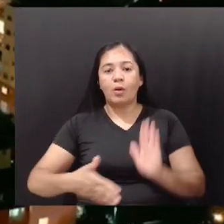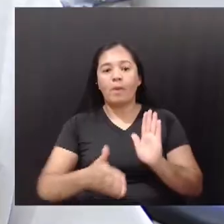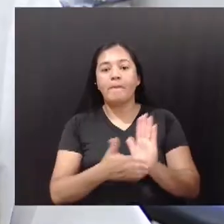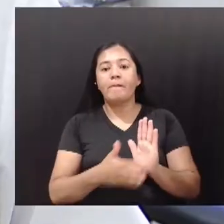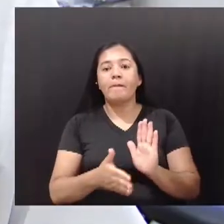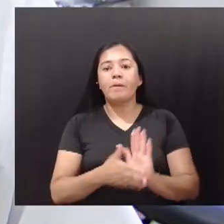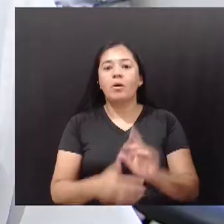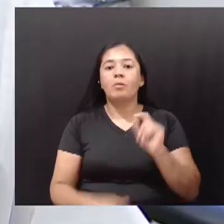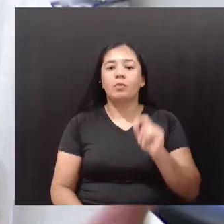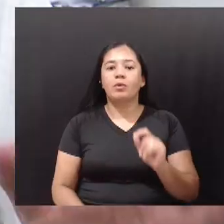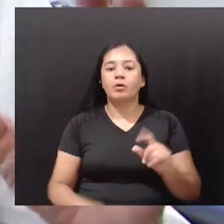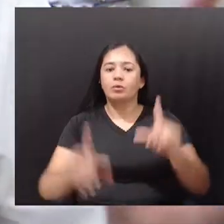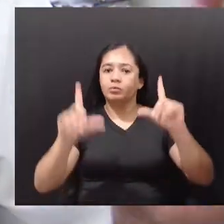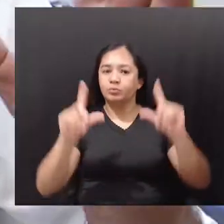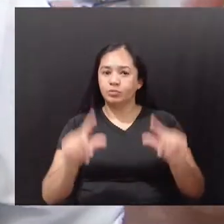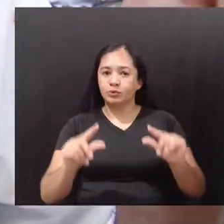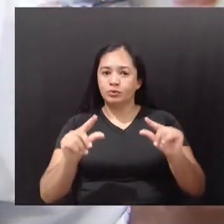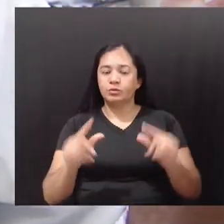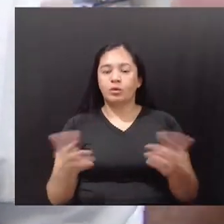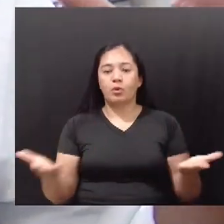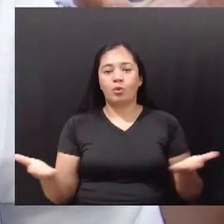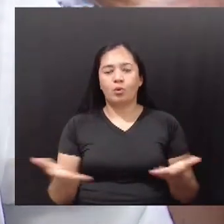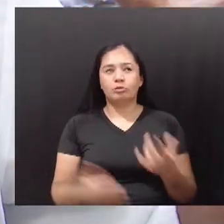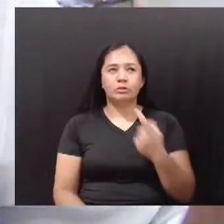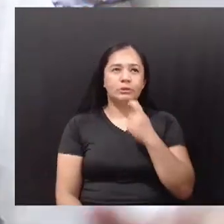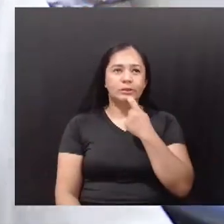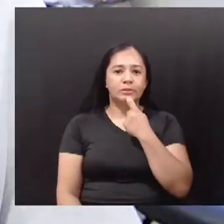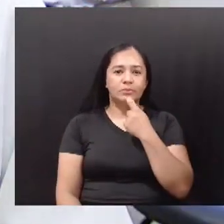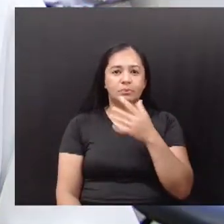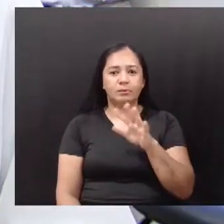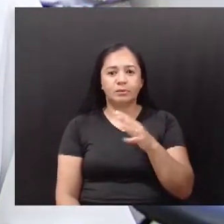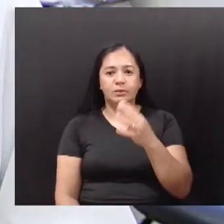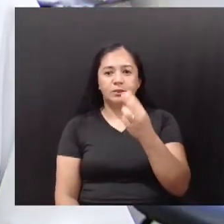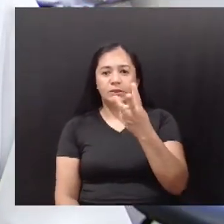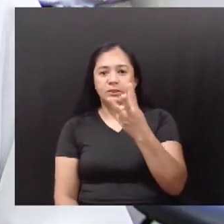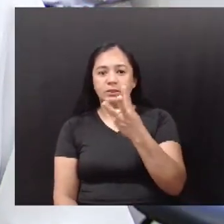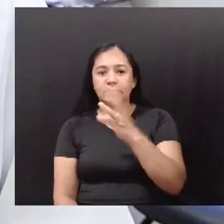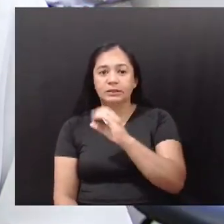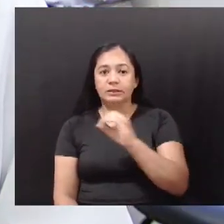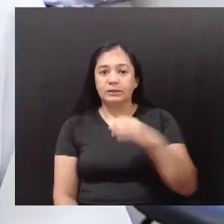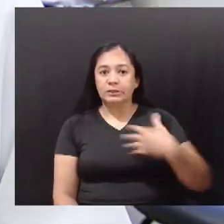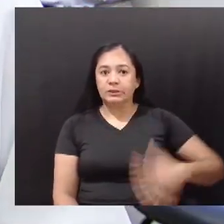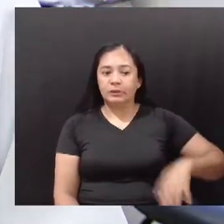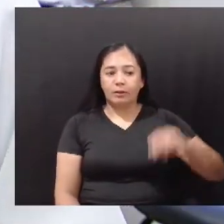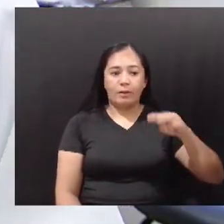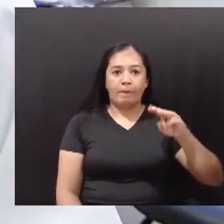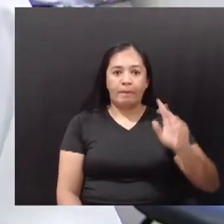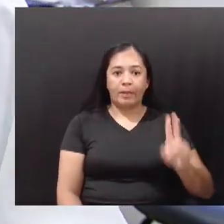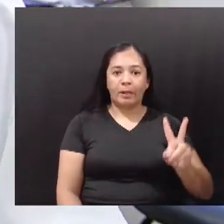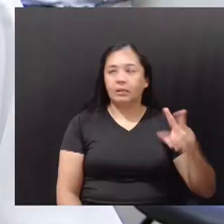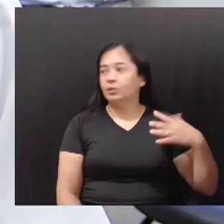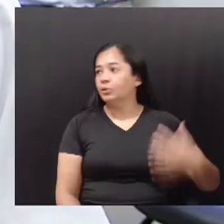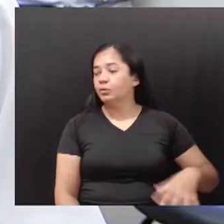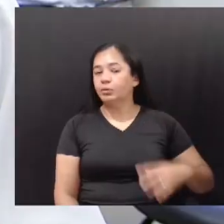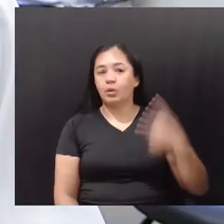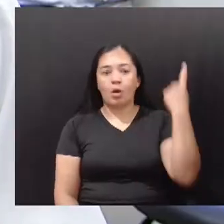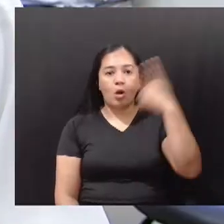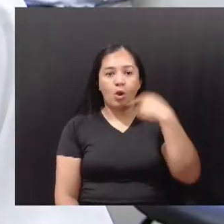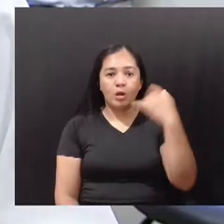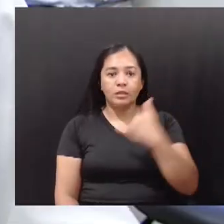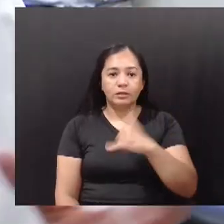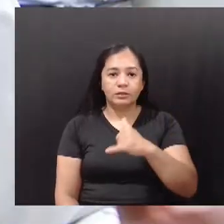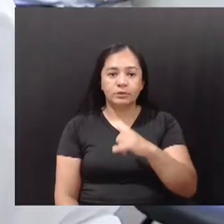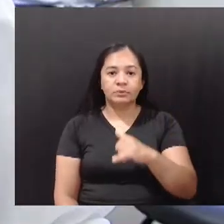esse uso. Hoje, Campinas consome cerca de 300 megawatts de hora de energia elétrica. Né? A energia elétrica é